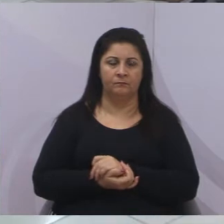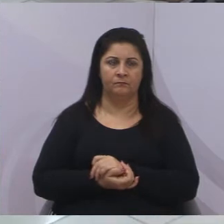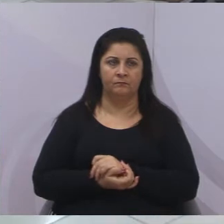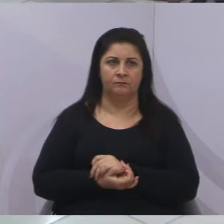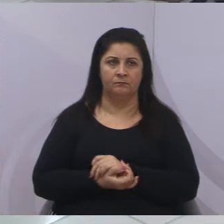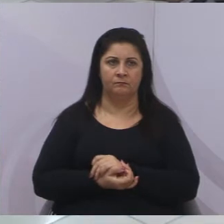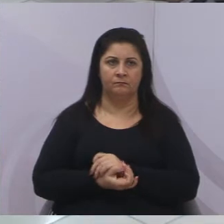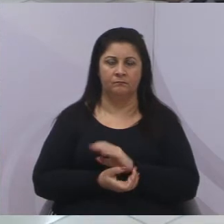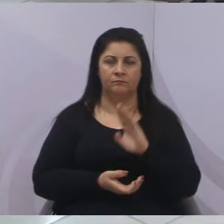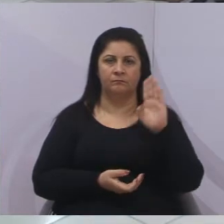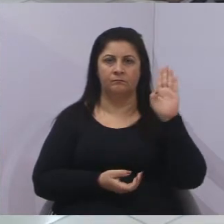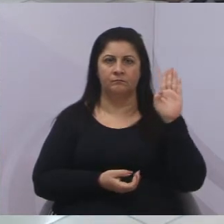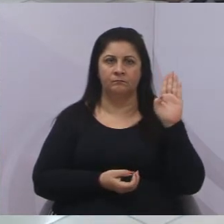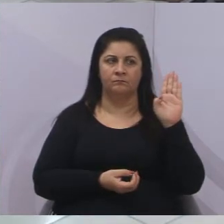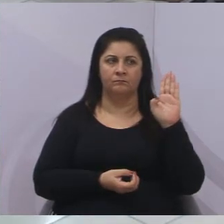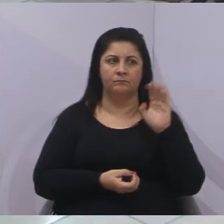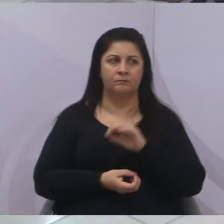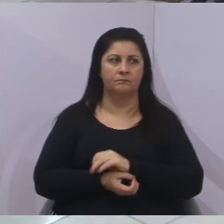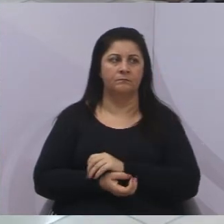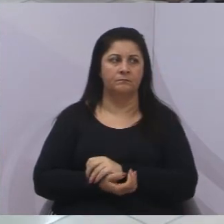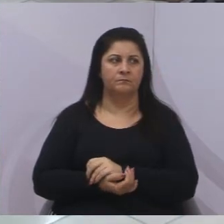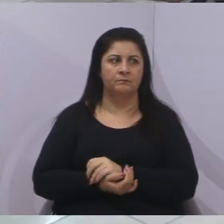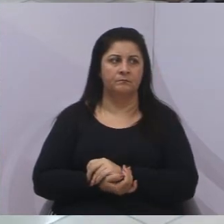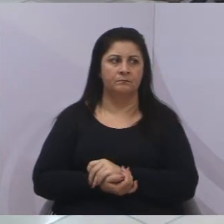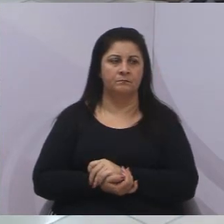Doutora Agda, eu quero, na verdade,